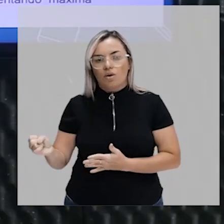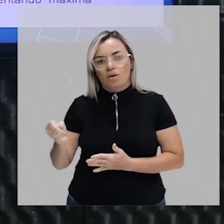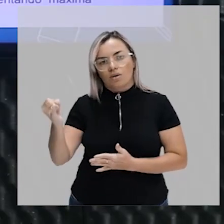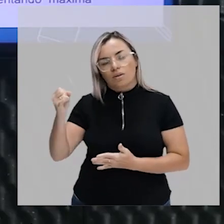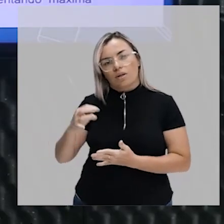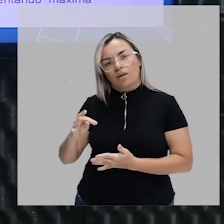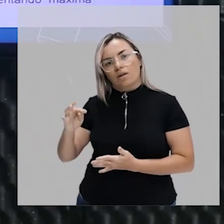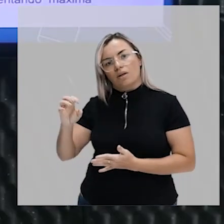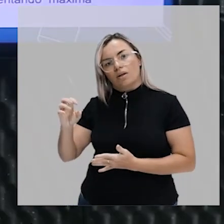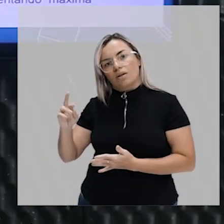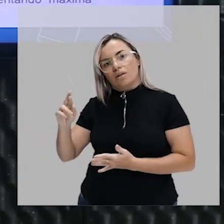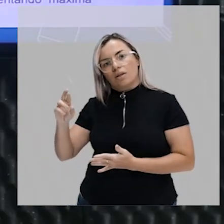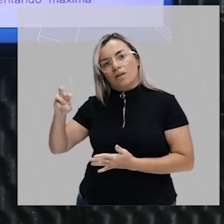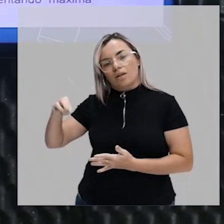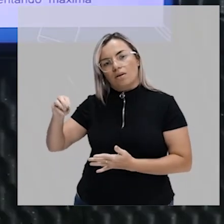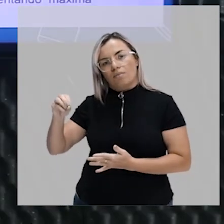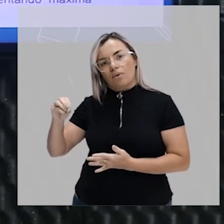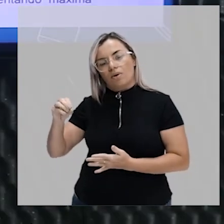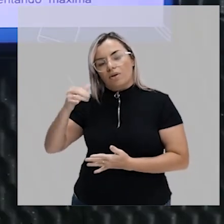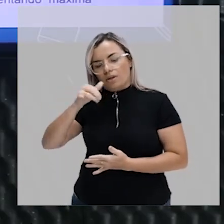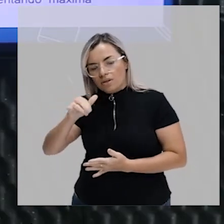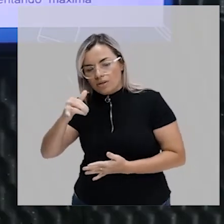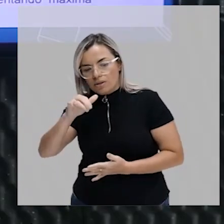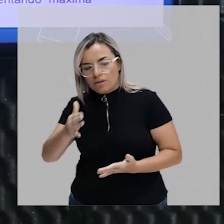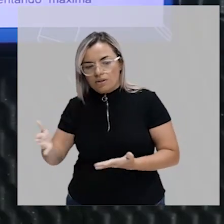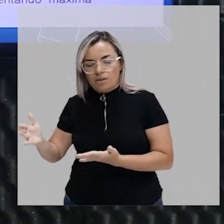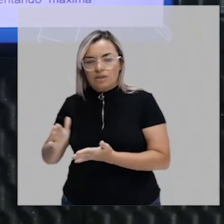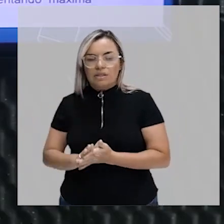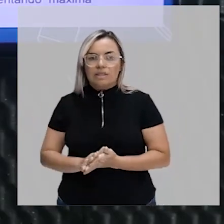estado de Santa Catarina, galera, tá certo? Então, a região